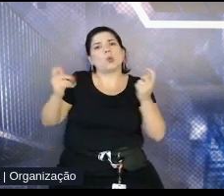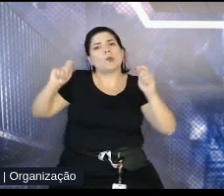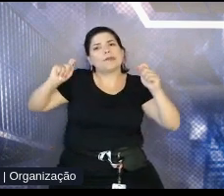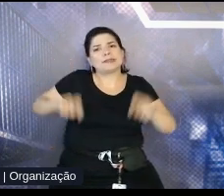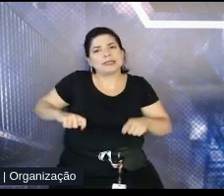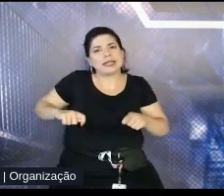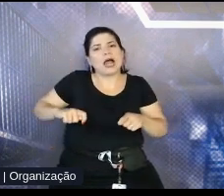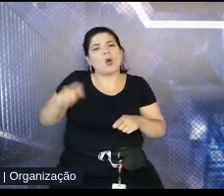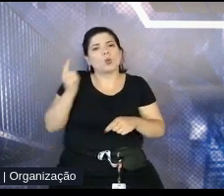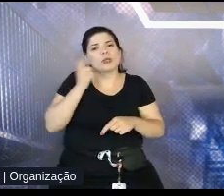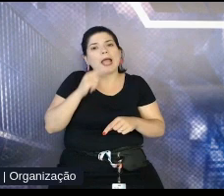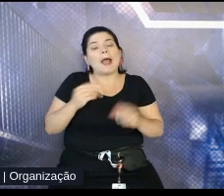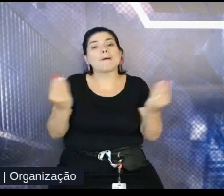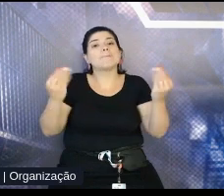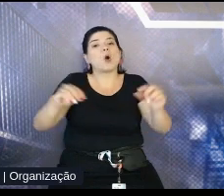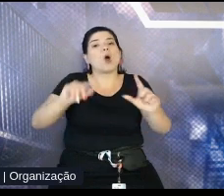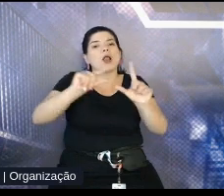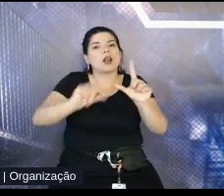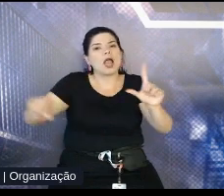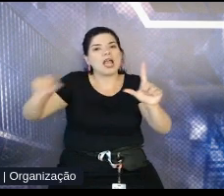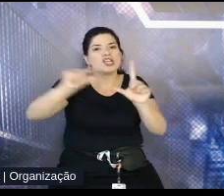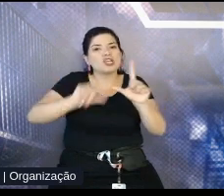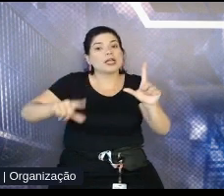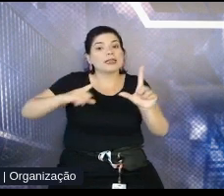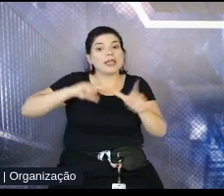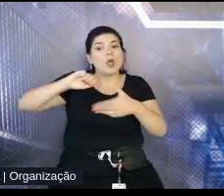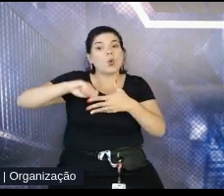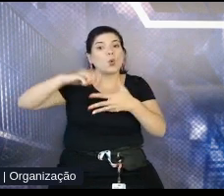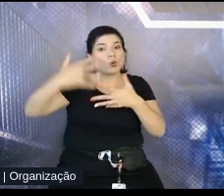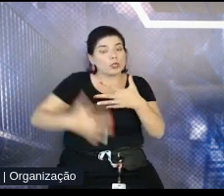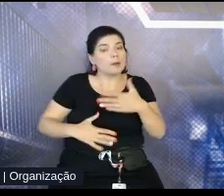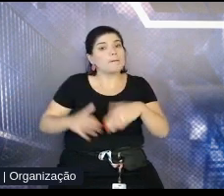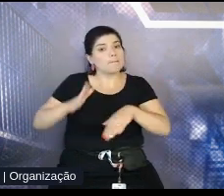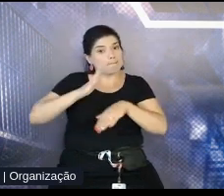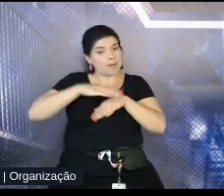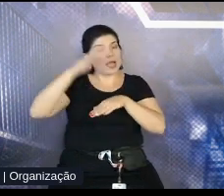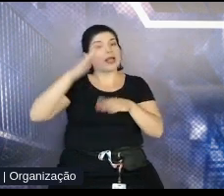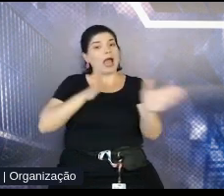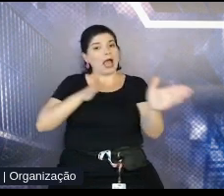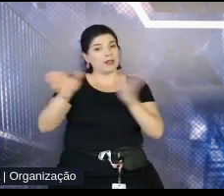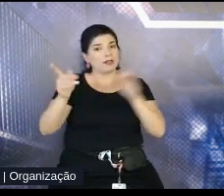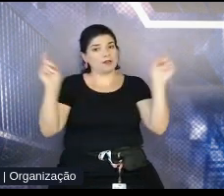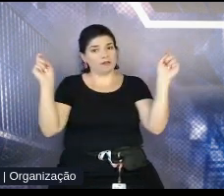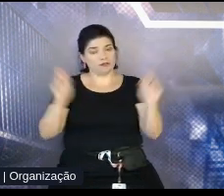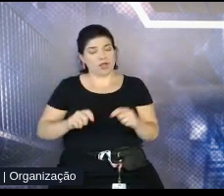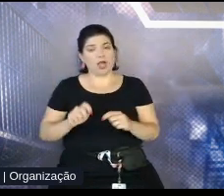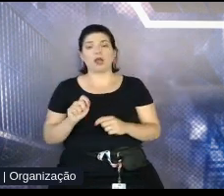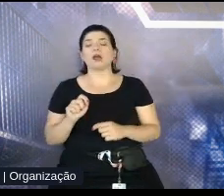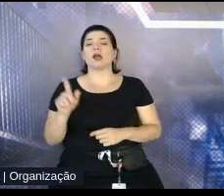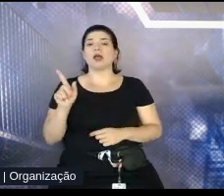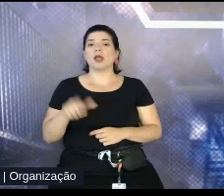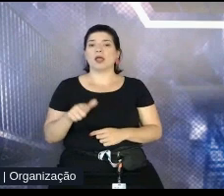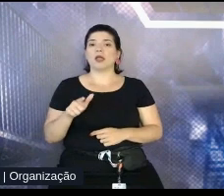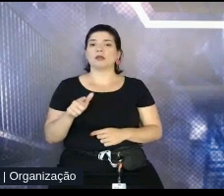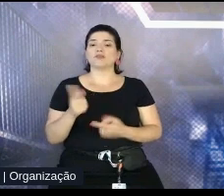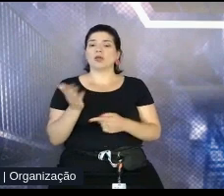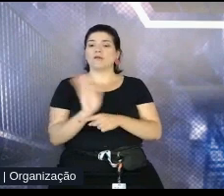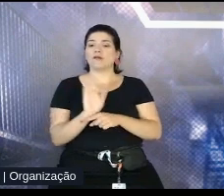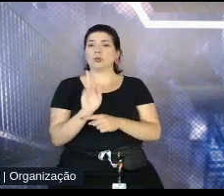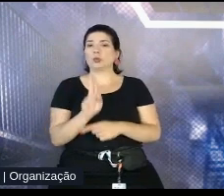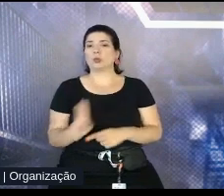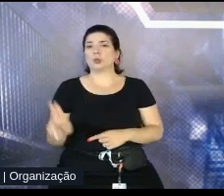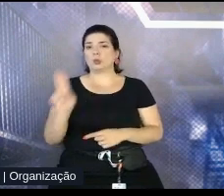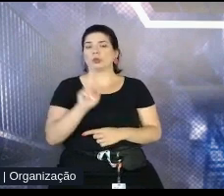tendo legendas, tendo um conteúdo que seja mais universal a partir do consumo desse vídeo? E